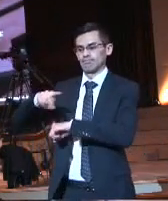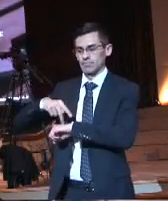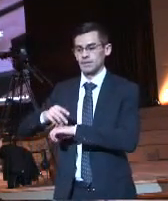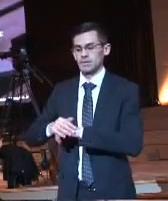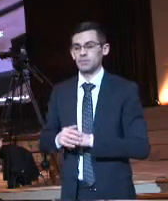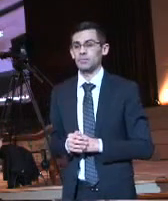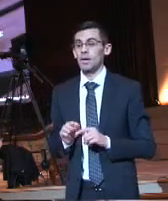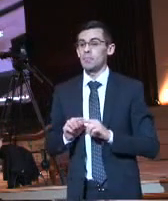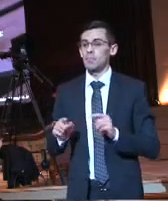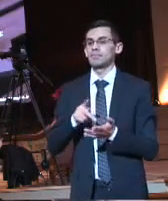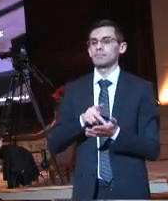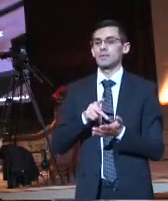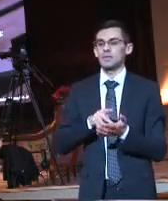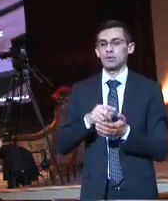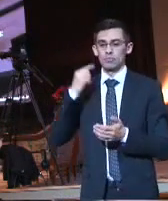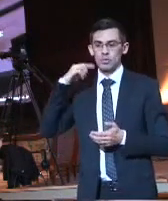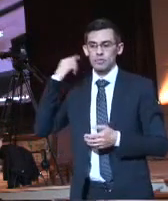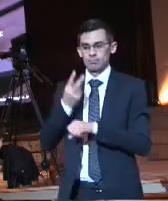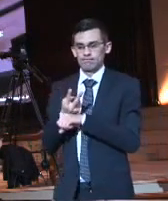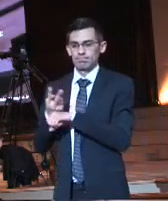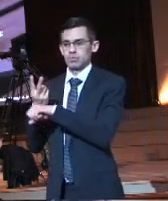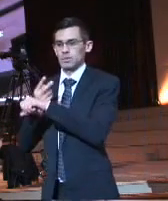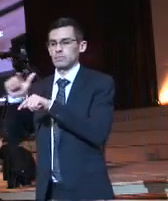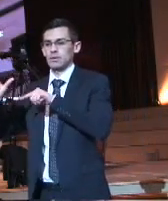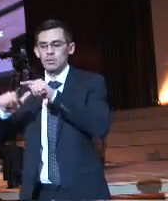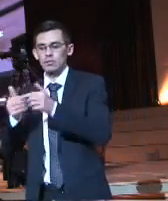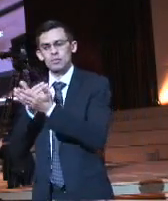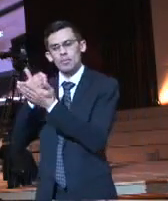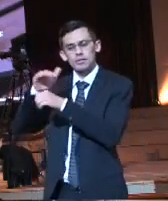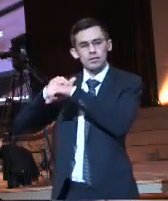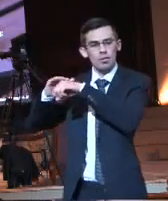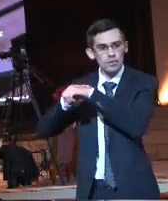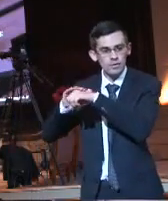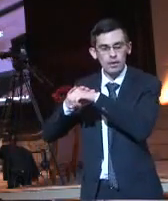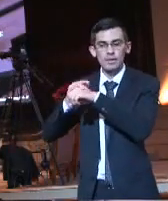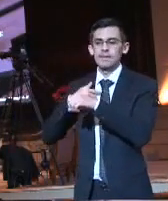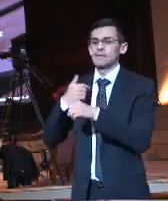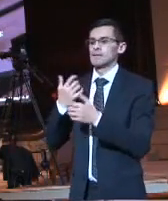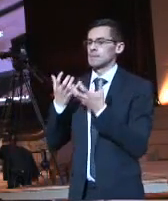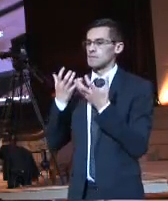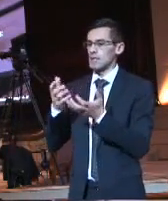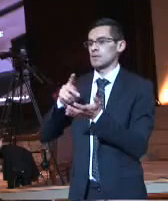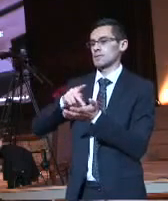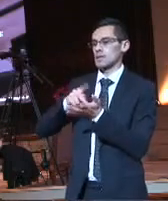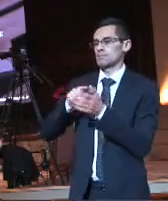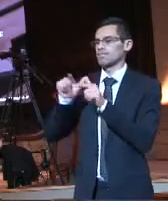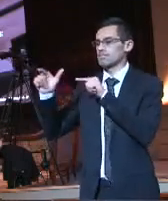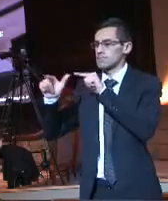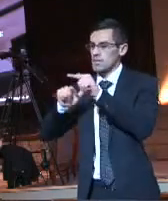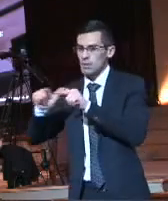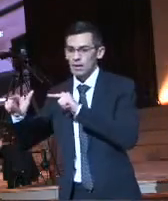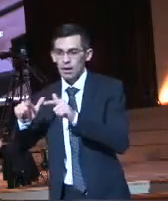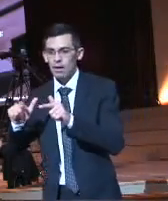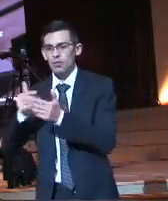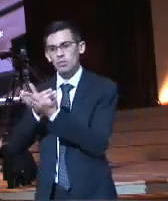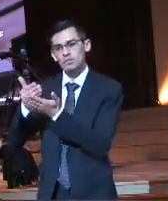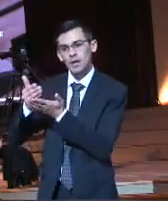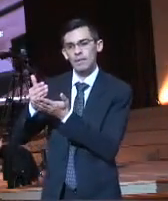E ele então começa a conversar e diz assim: olha, eu gostaria muito de trabalhar de começar a minha